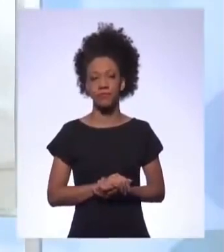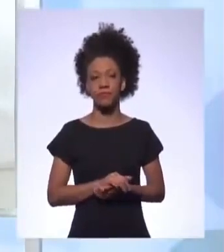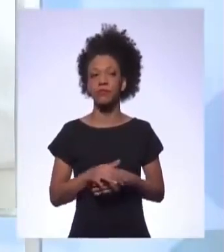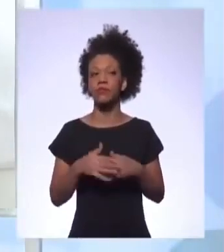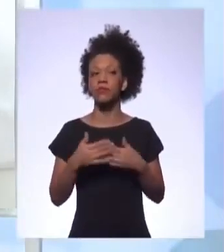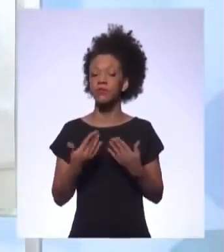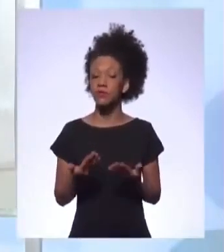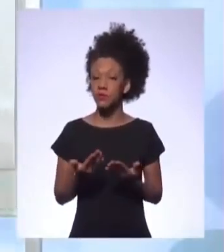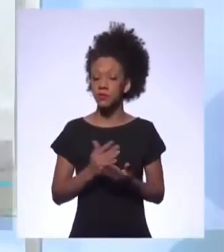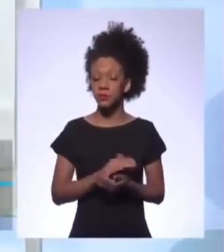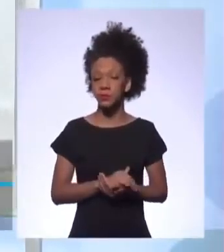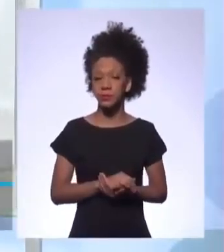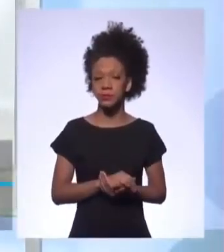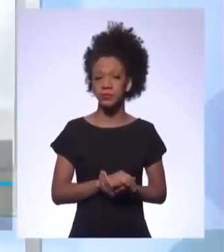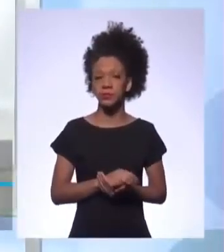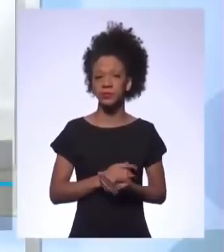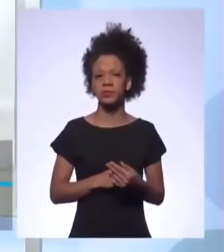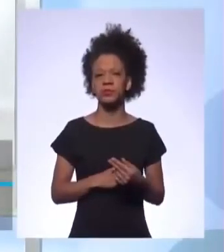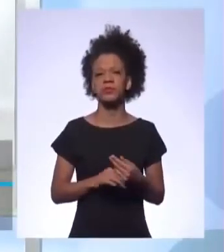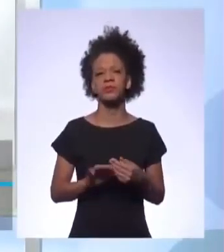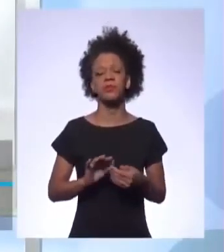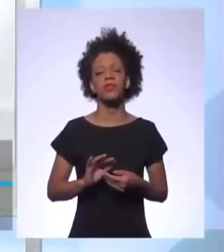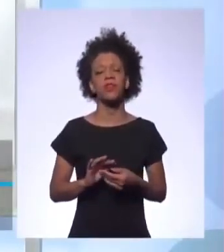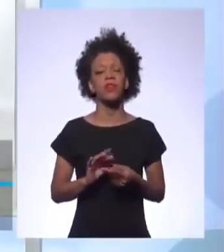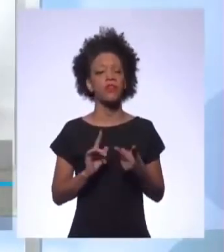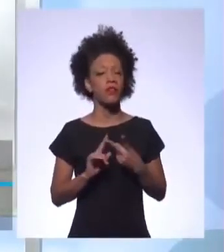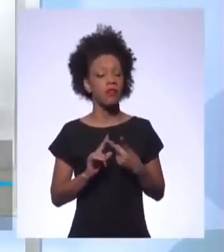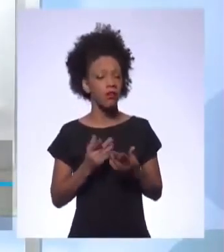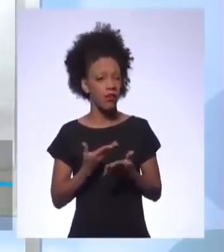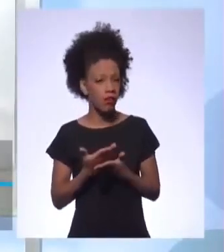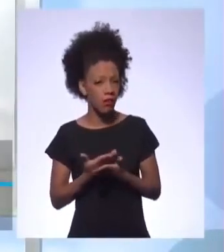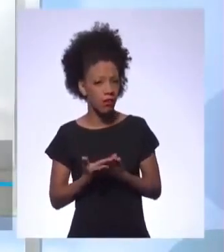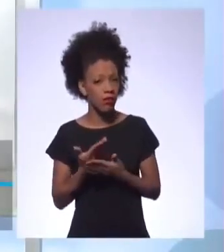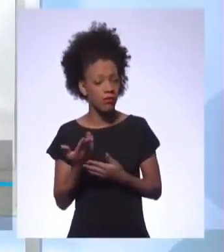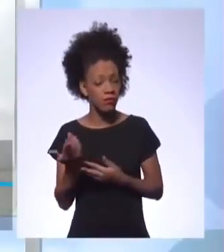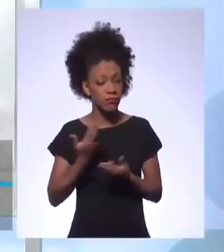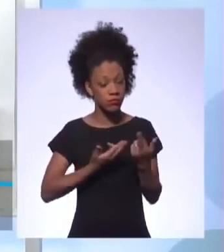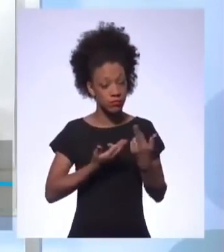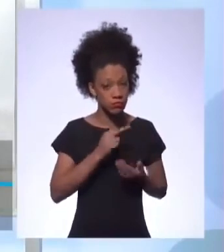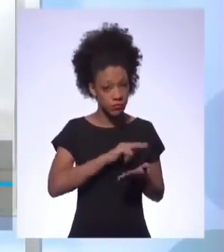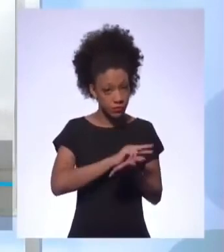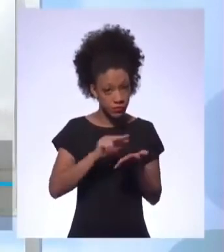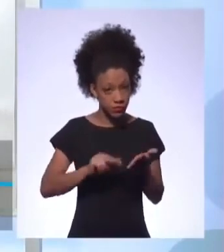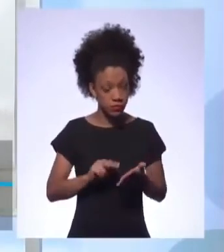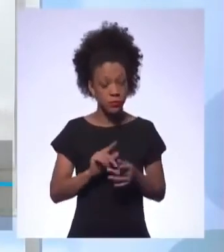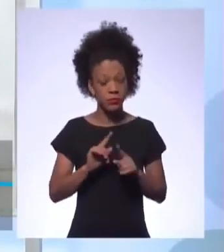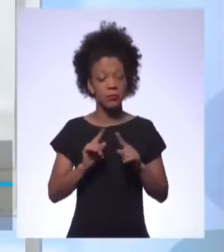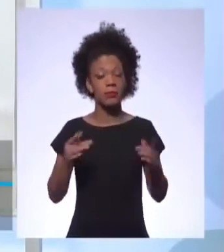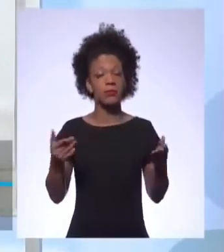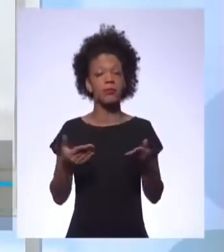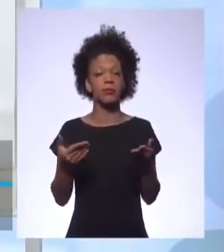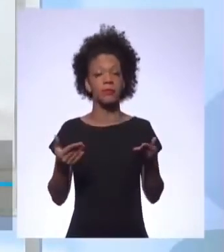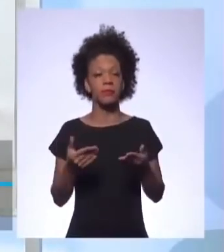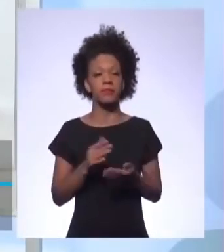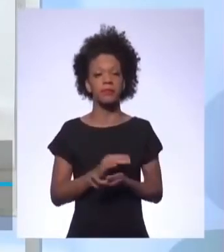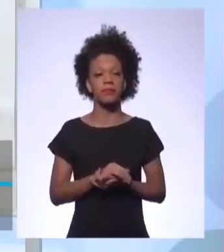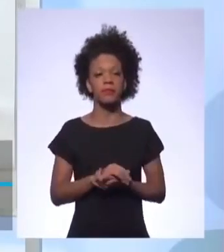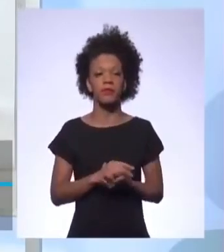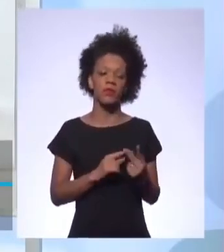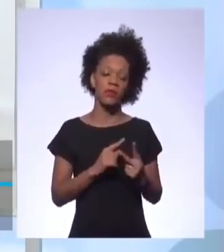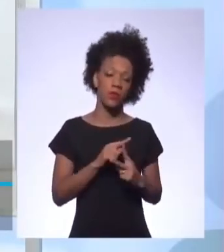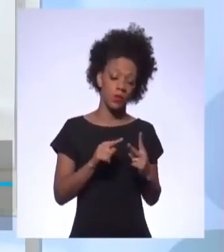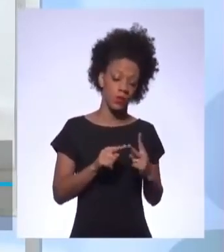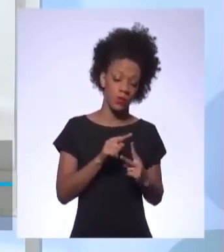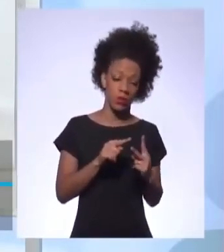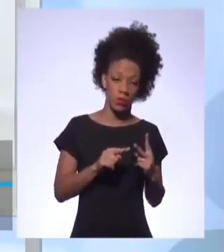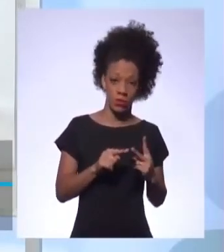na segunda aula eu perguntei quem é você. Vocês me deram essas respostas. Agora, eu peguei 2